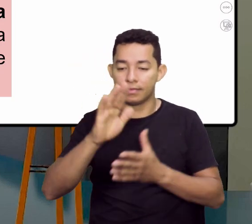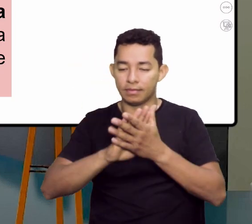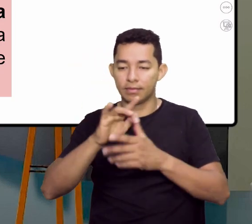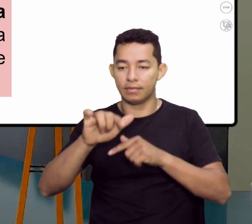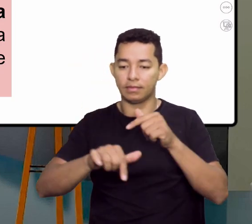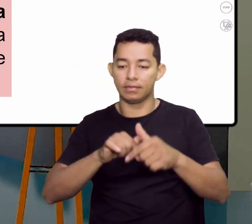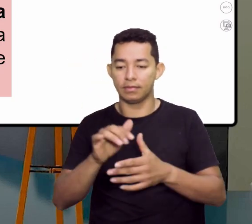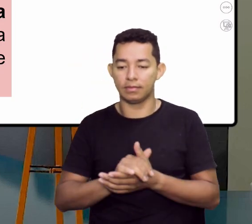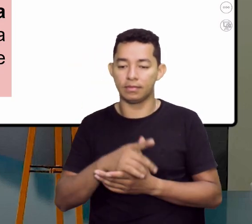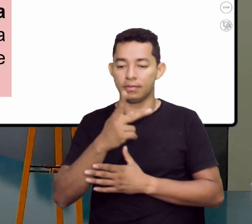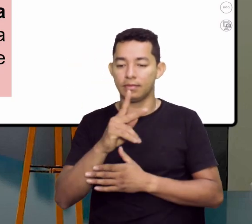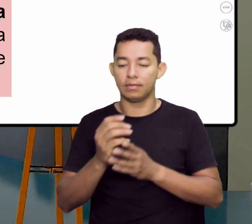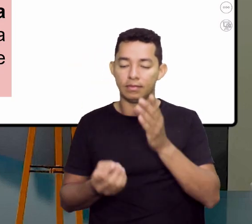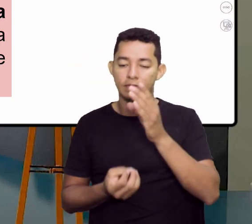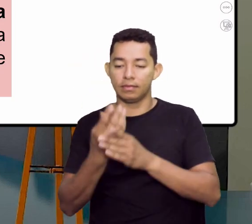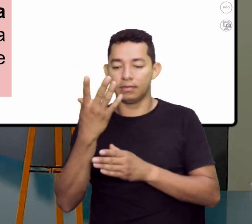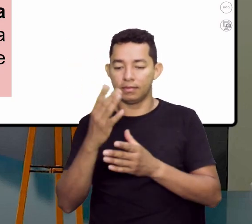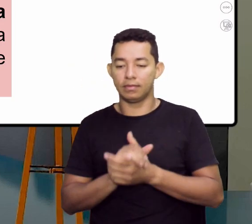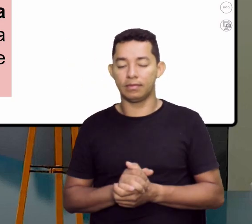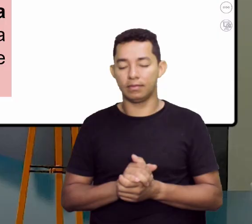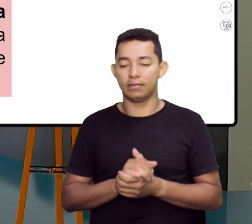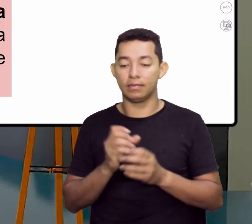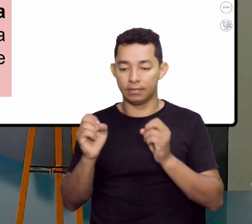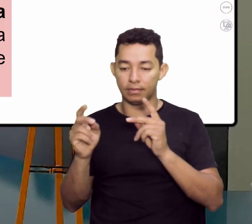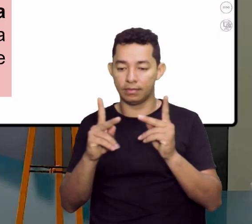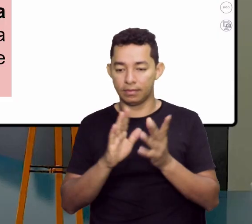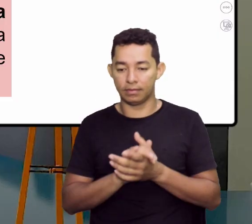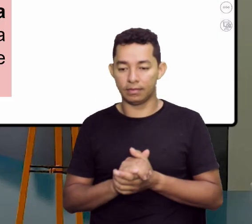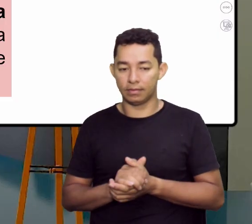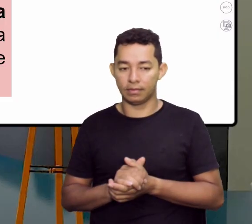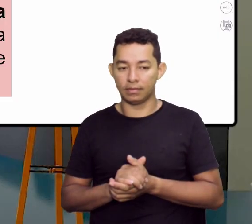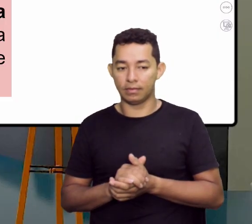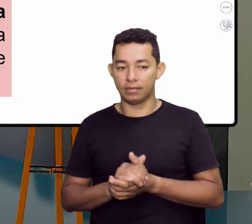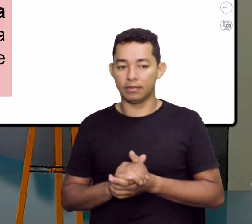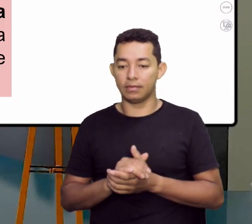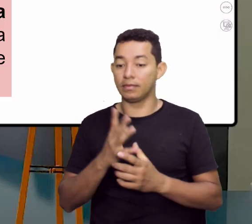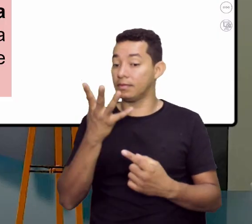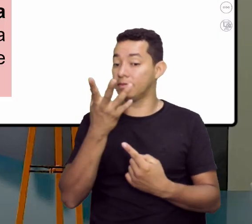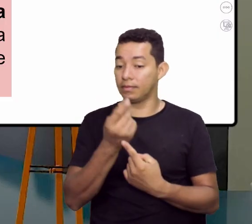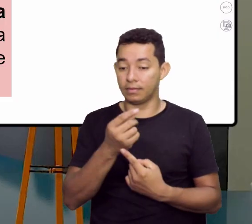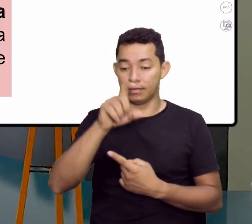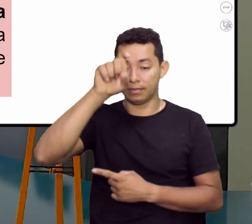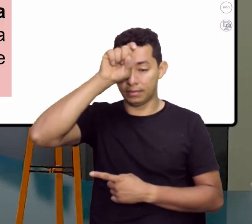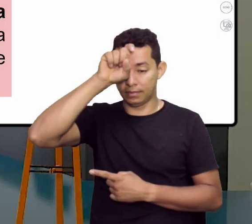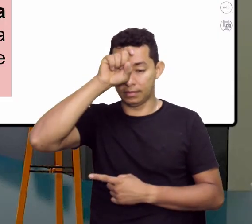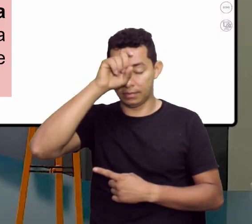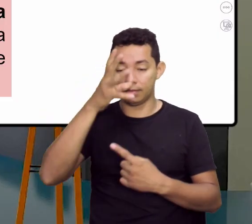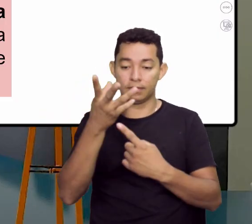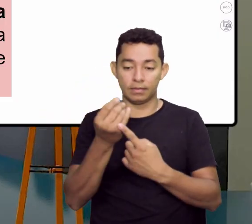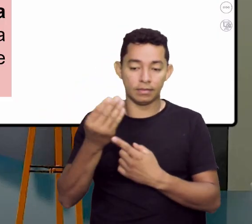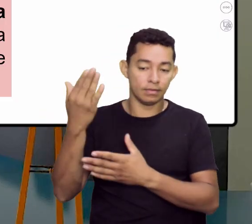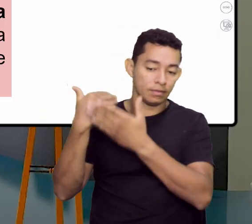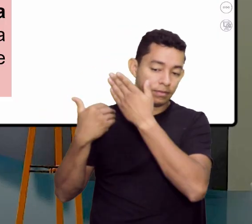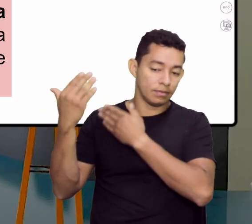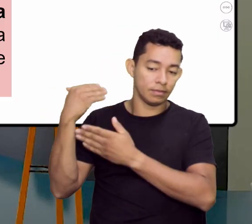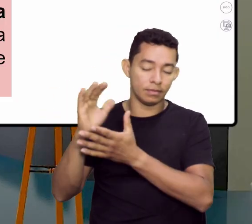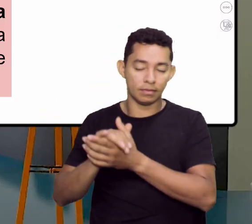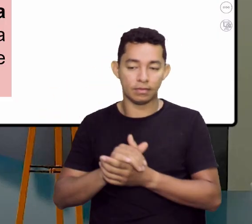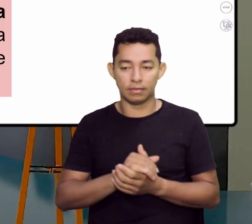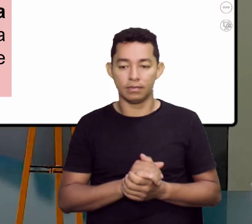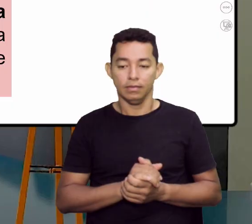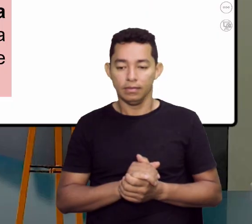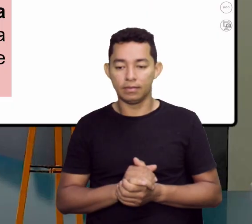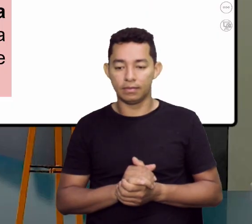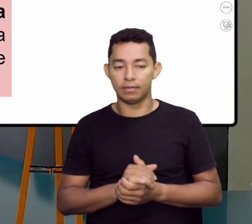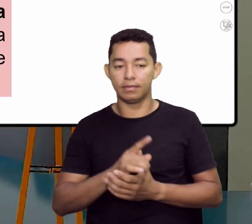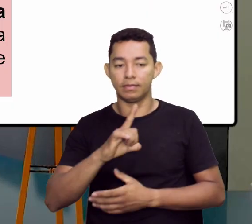sua criação artística, o seu lado artístico, tá bom? Então, arte no Egito, arte na Antiguidade, é uma arte